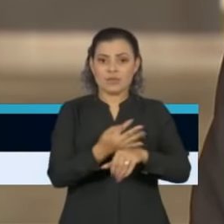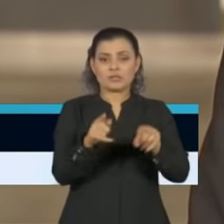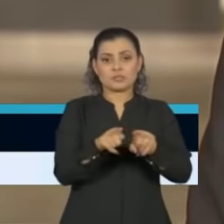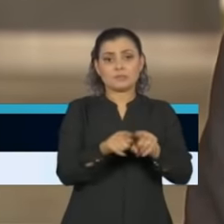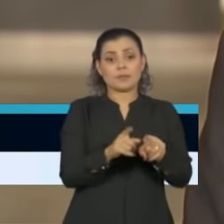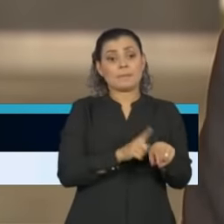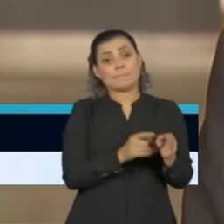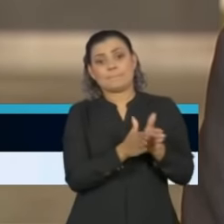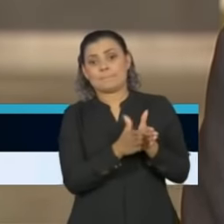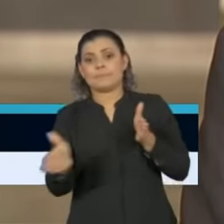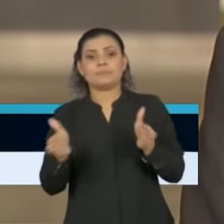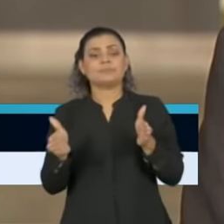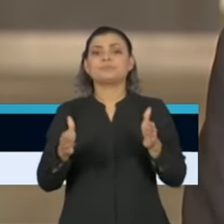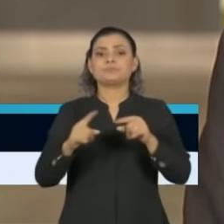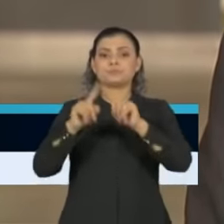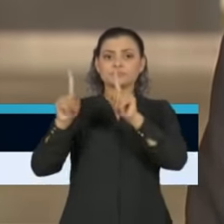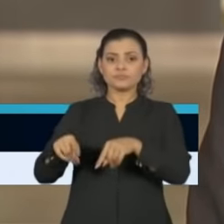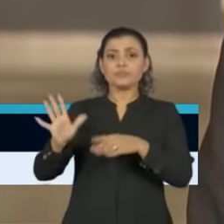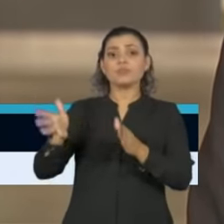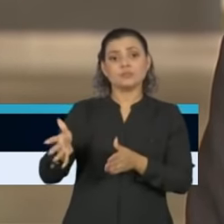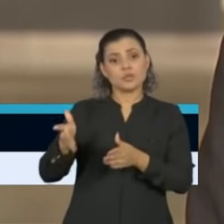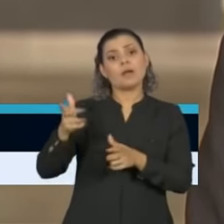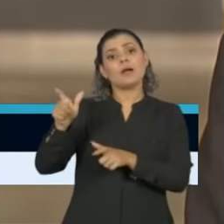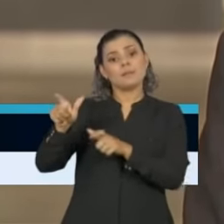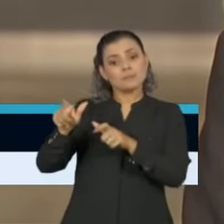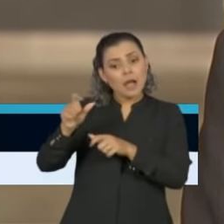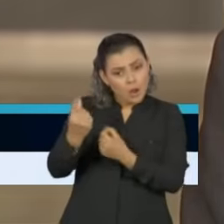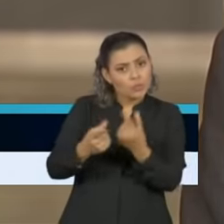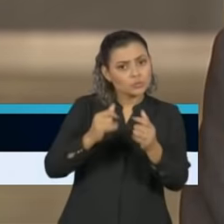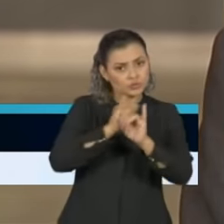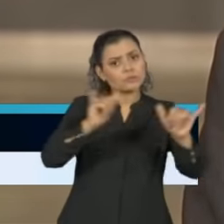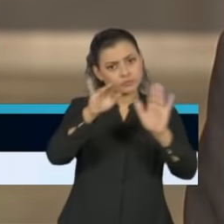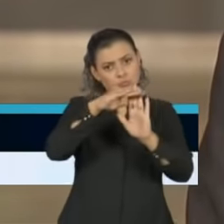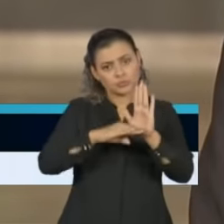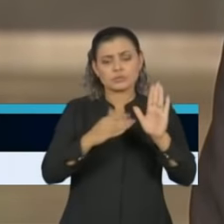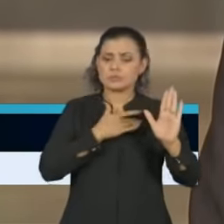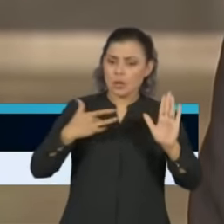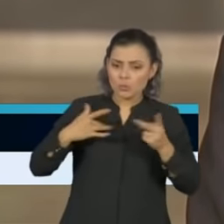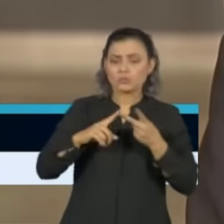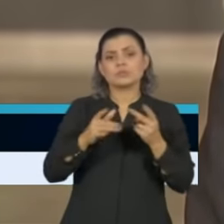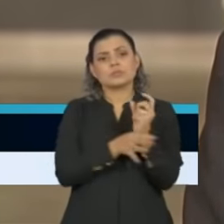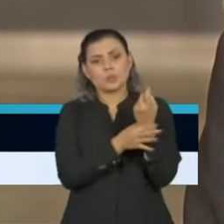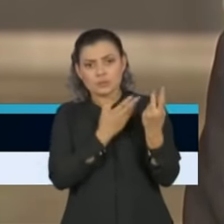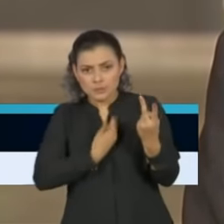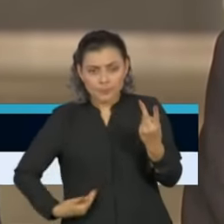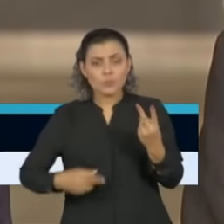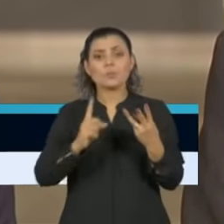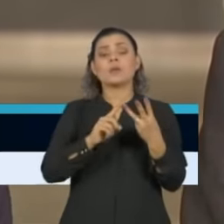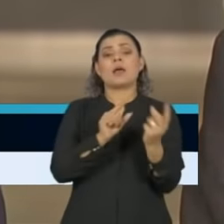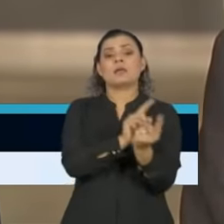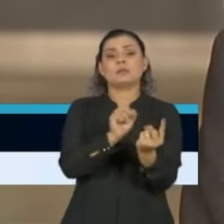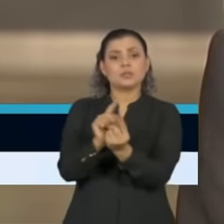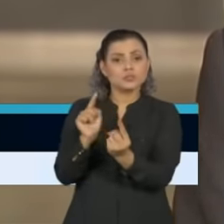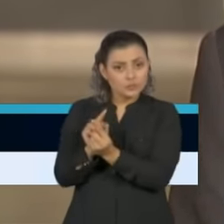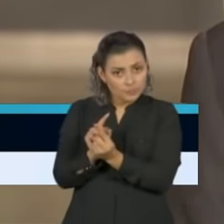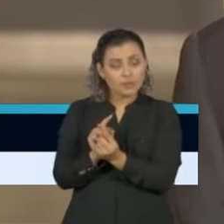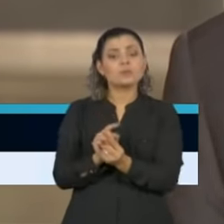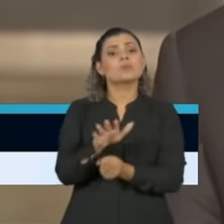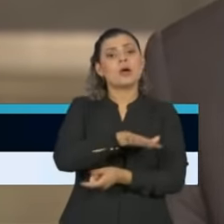exceto, repito, os servidores de áreas essenciais, conforme já anunciado: saúde, segurança pública, serviços